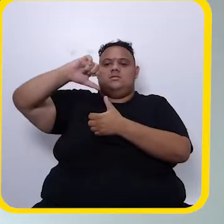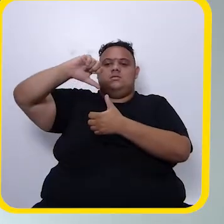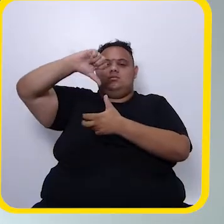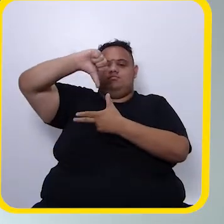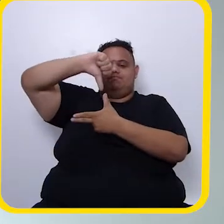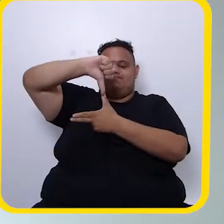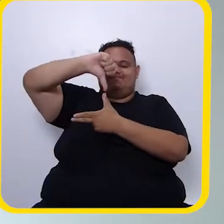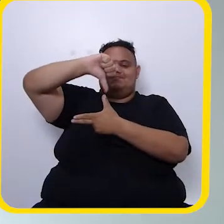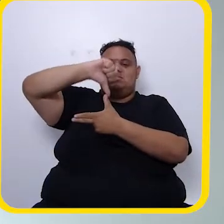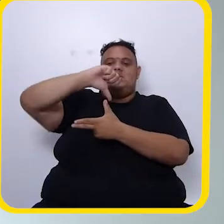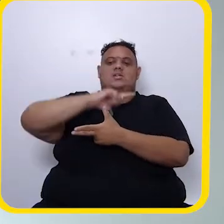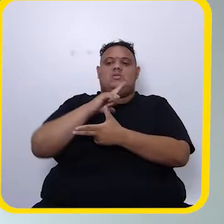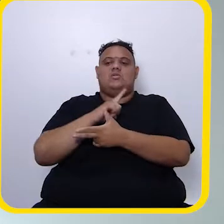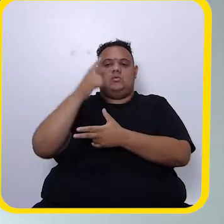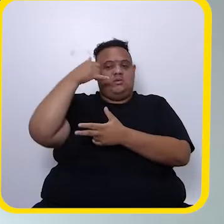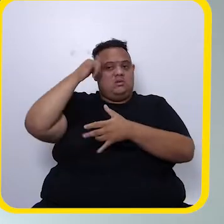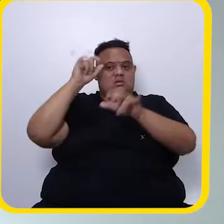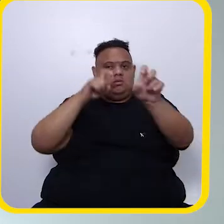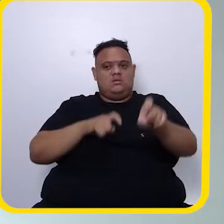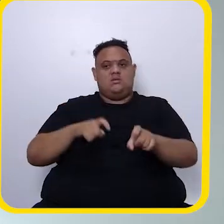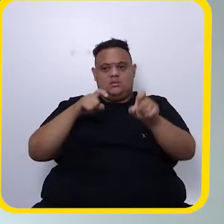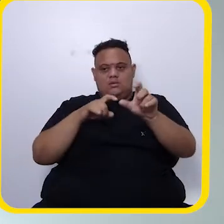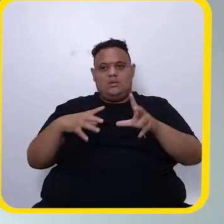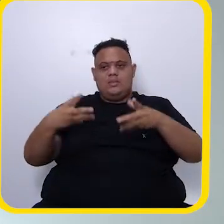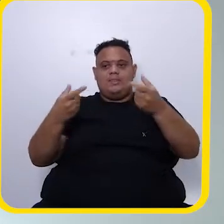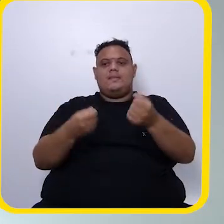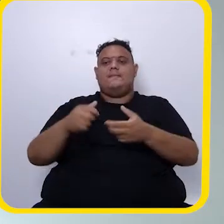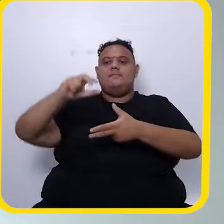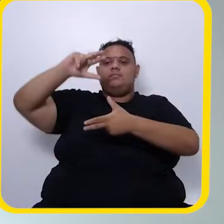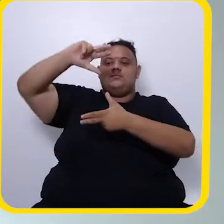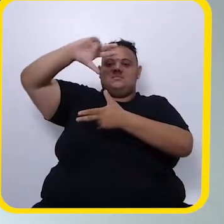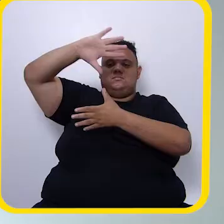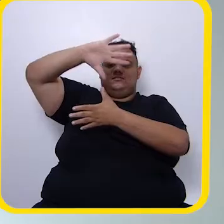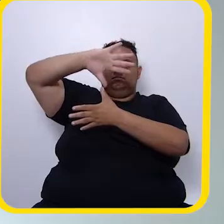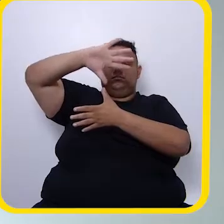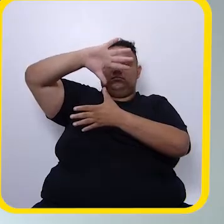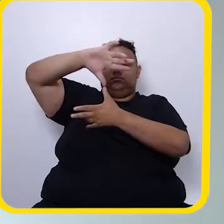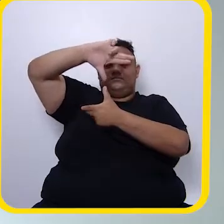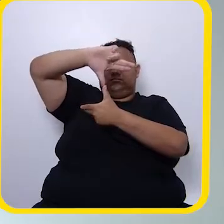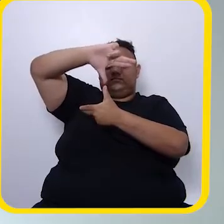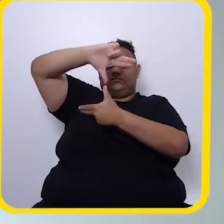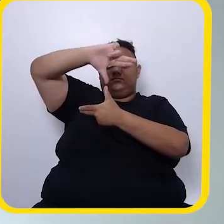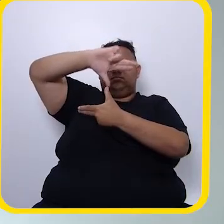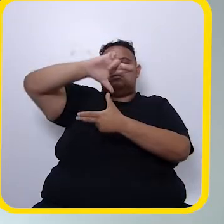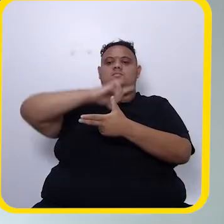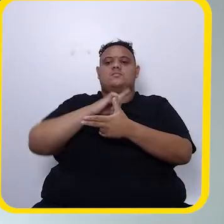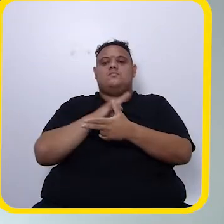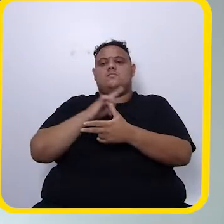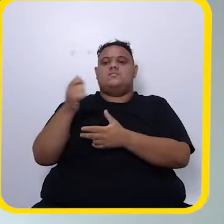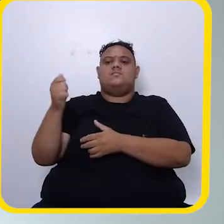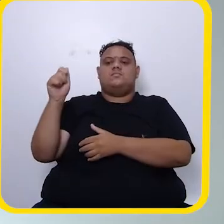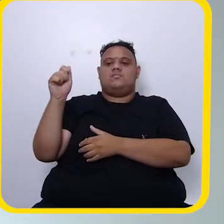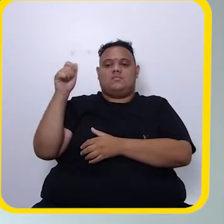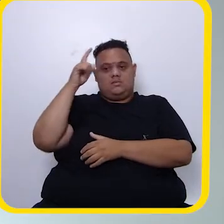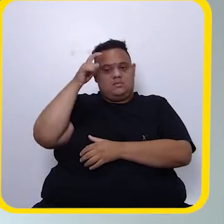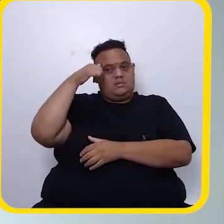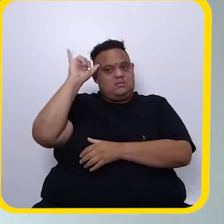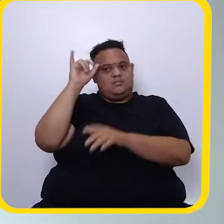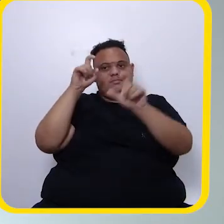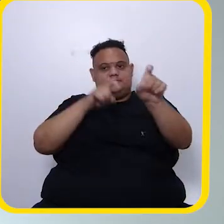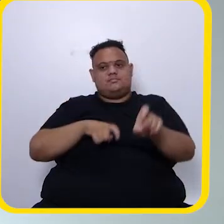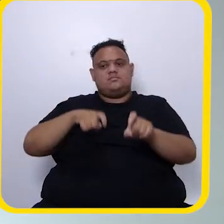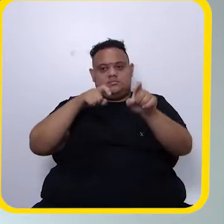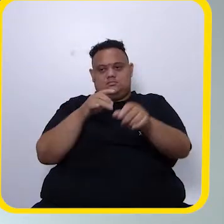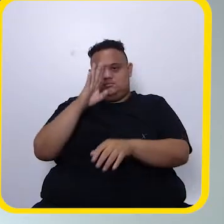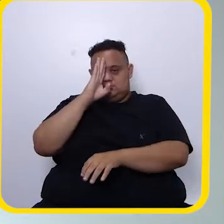dois países de base agropecuária e toda a América Central, como vocês estão vendo no mapa, tem uma base agropecuária